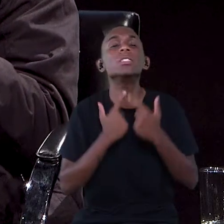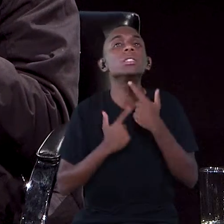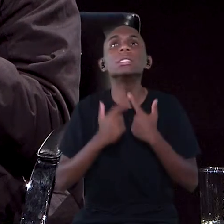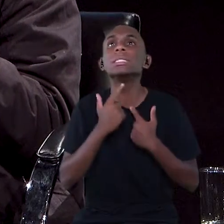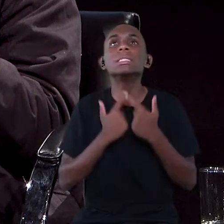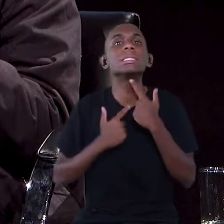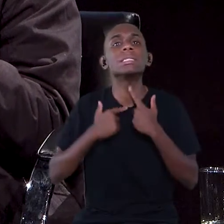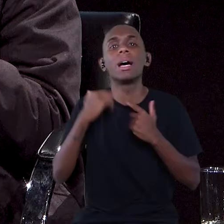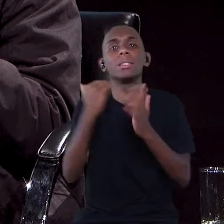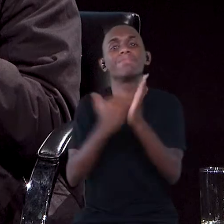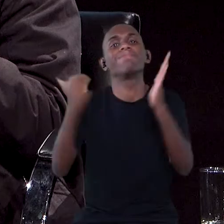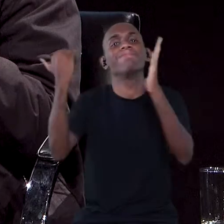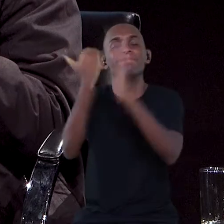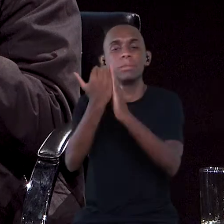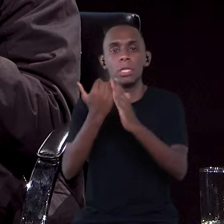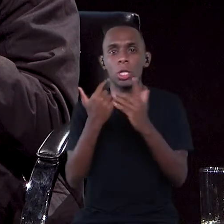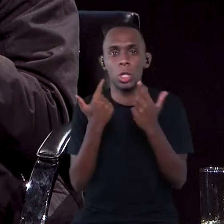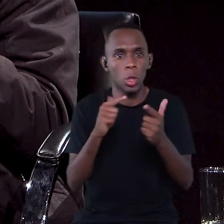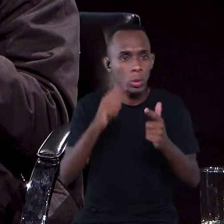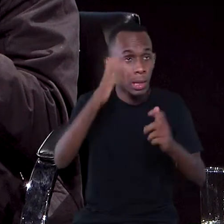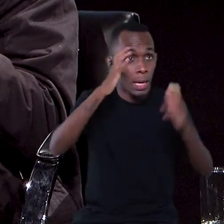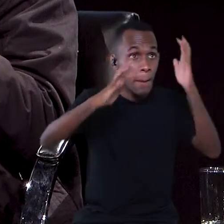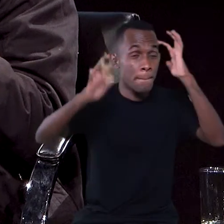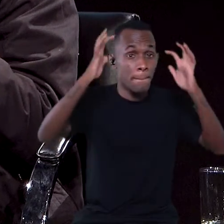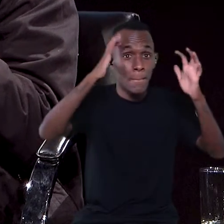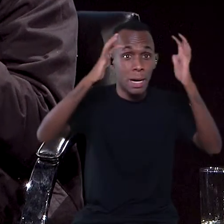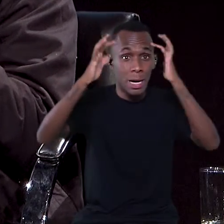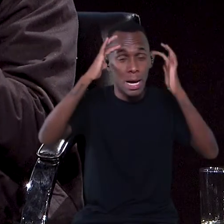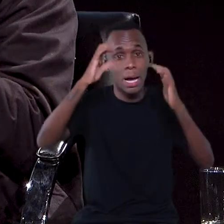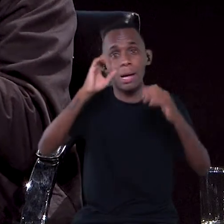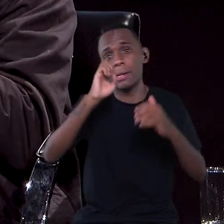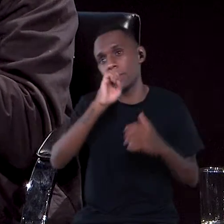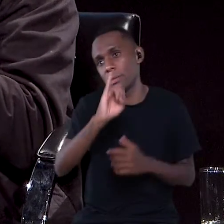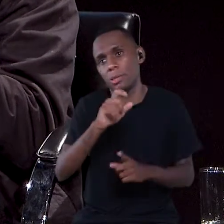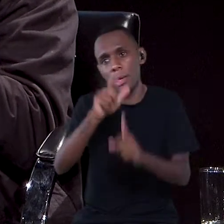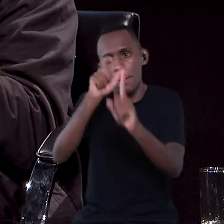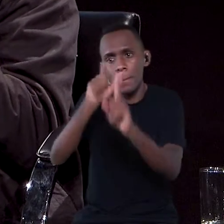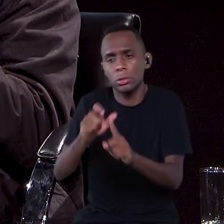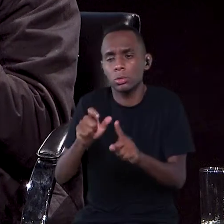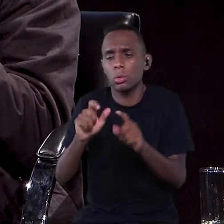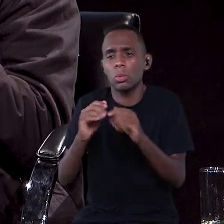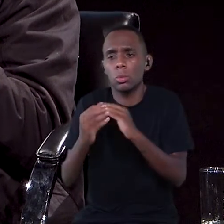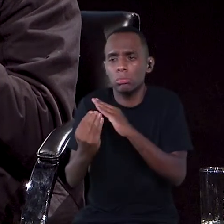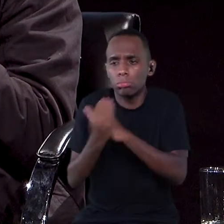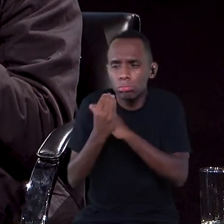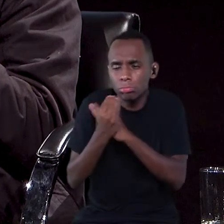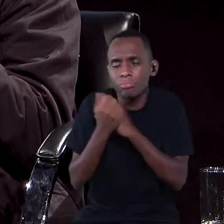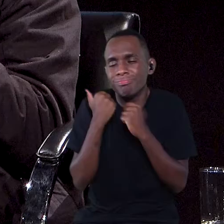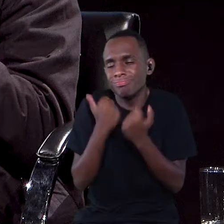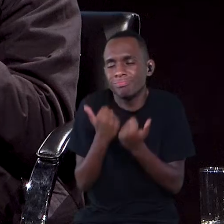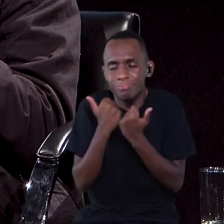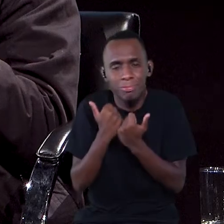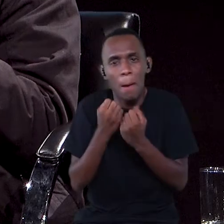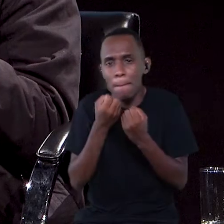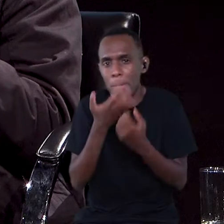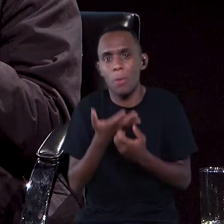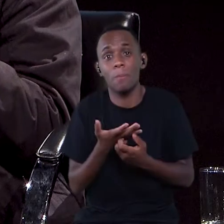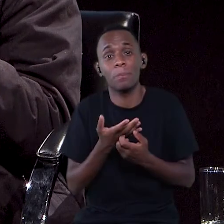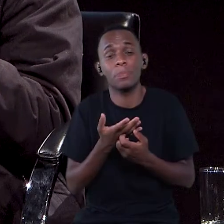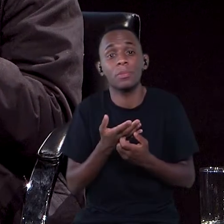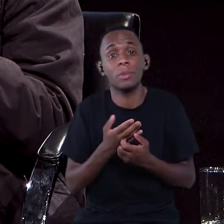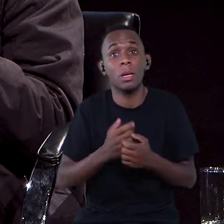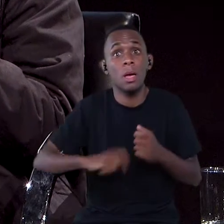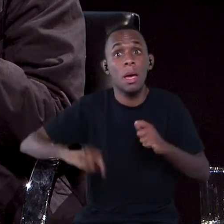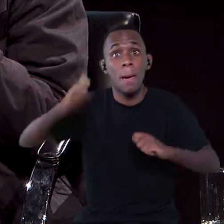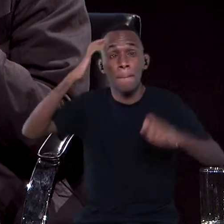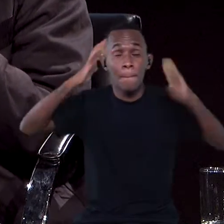pleno funcionamento. Não há utopia quando o sujeito está bem servido, está bem protegido, está bem guarnecido. A utopia é fruto